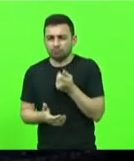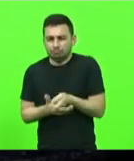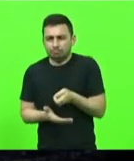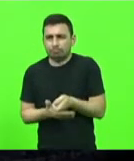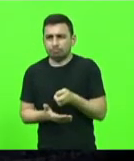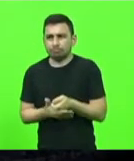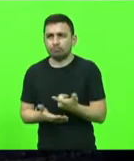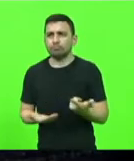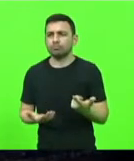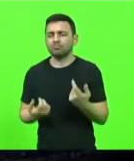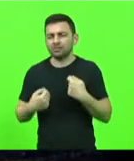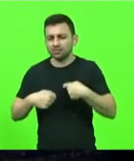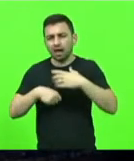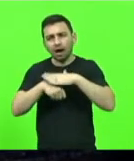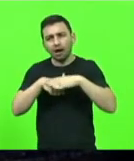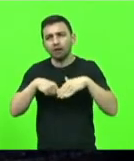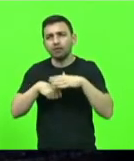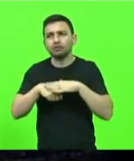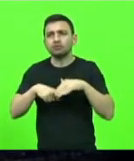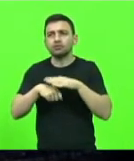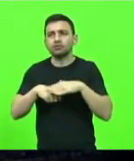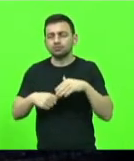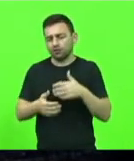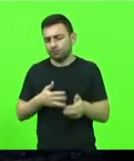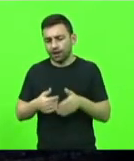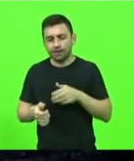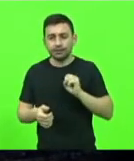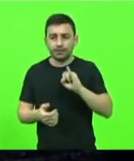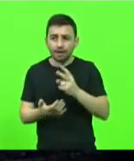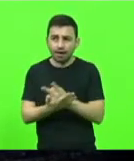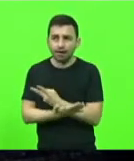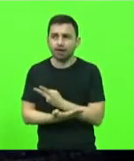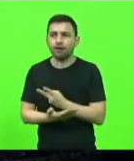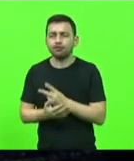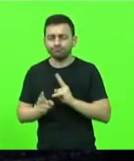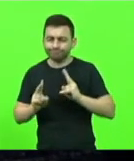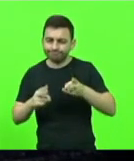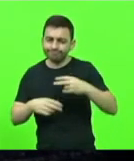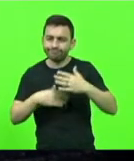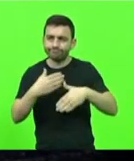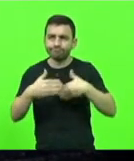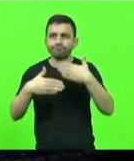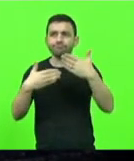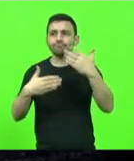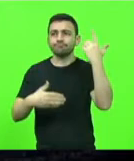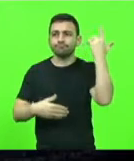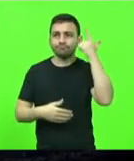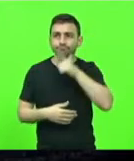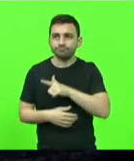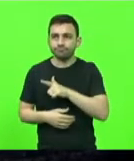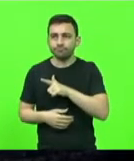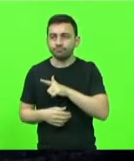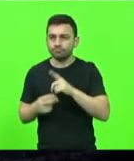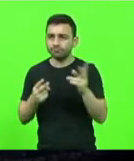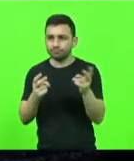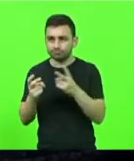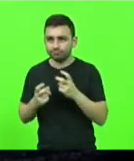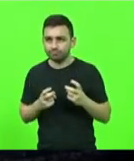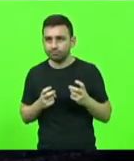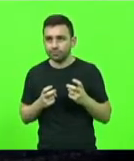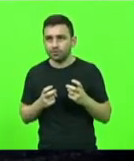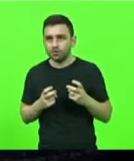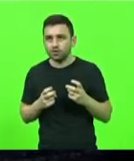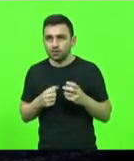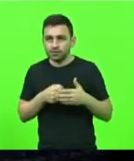reserve um carinho mesmo se errar seguir precede eu conseguir percebe o